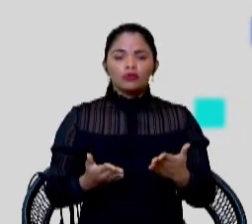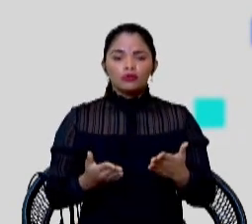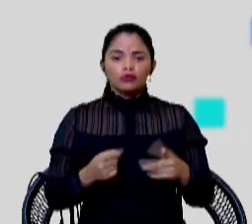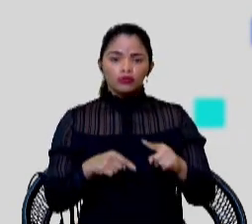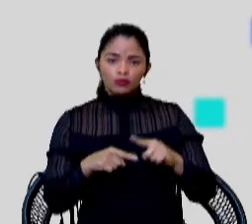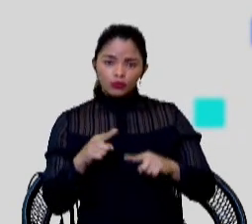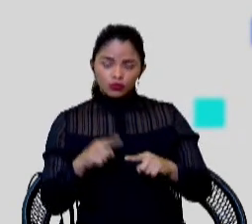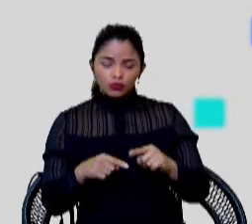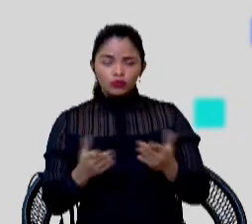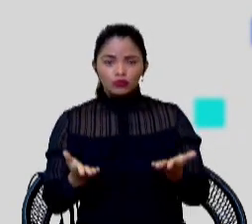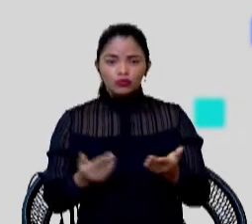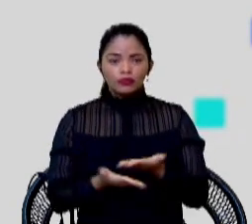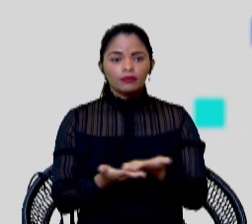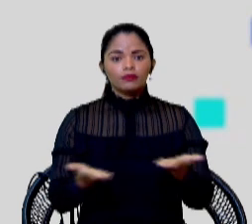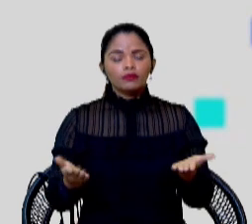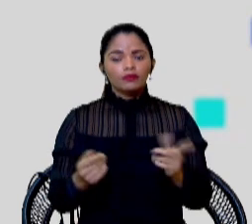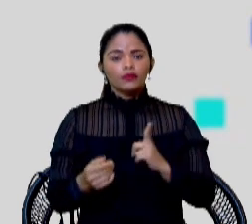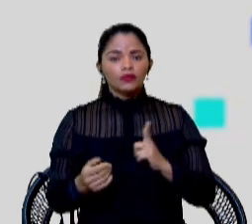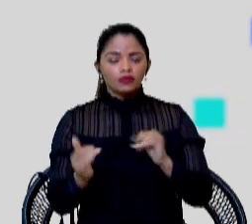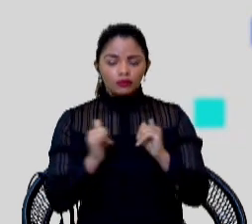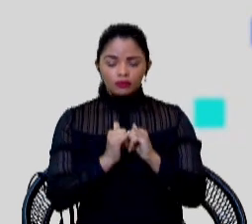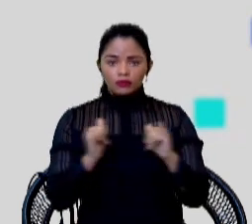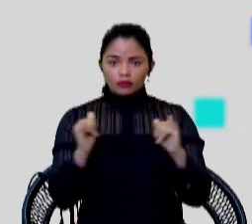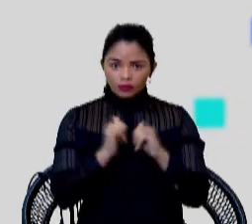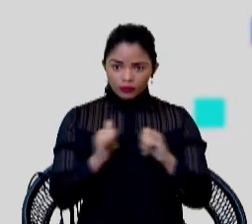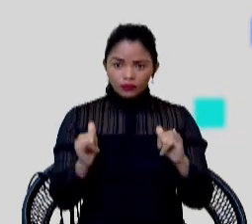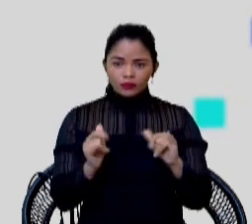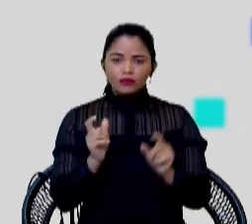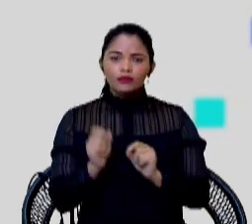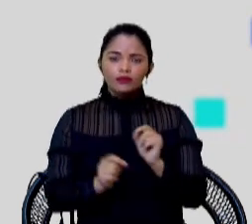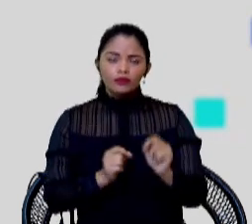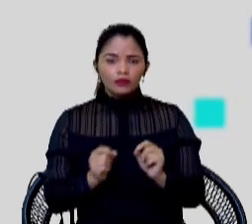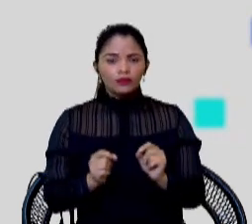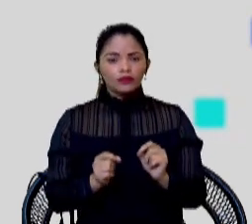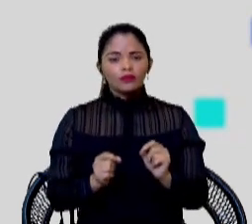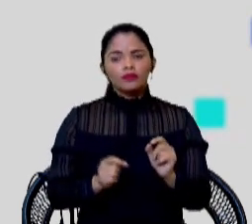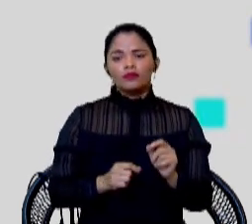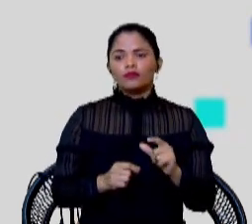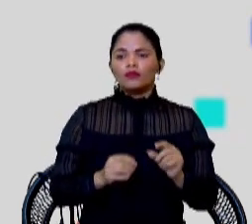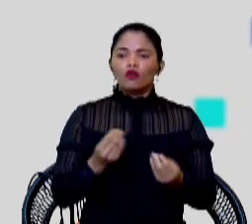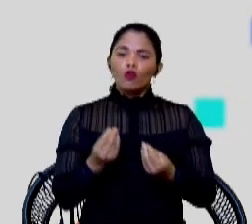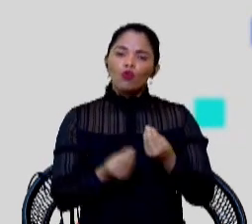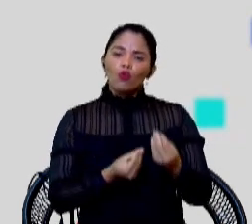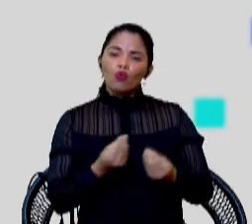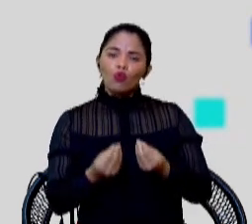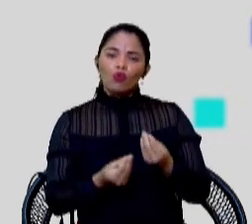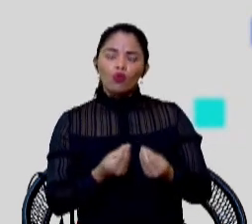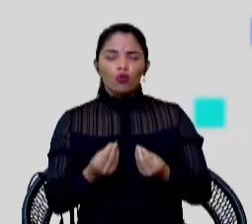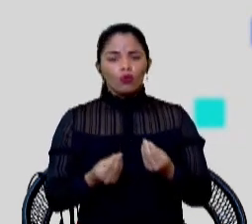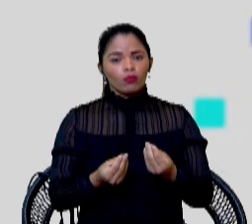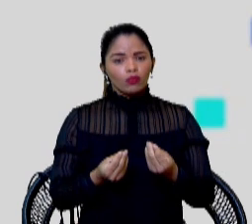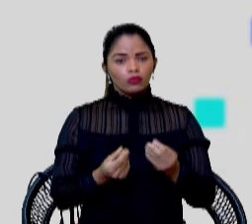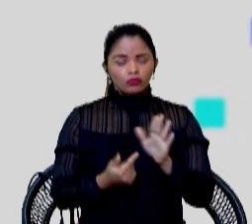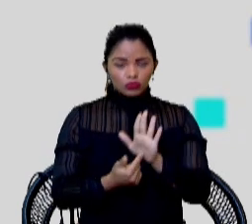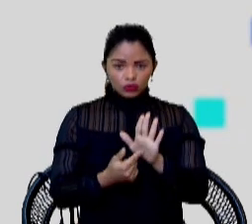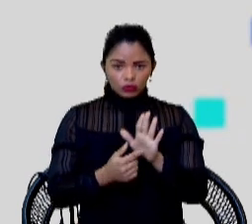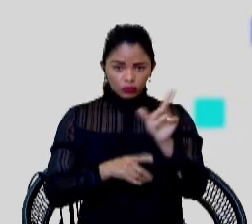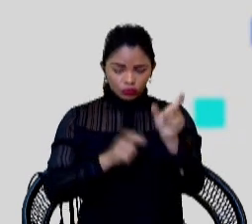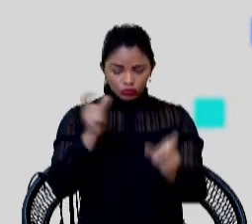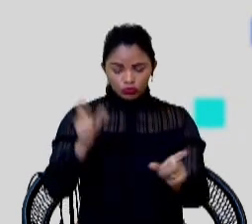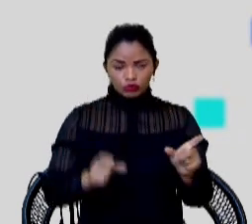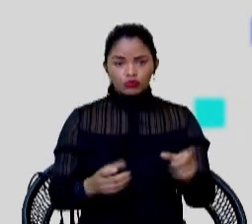os meus produtos nesse caso. E aí, depois você tem os anúncios. O que que são os anúncios? Os anúncios nada mais são do que como que você está expondo isso para o público. Quais são